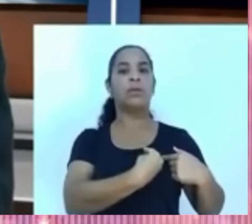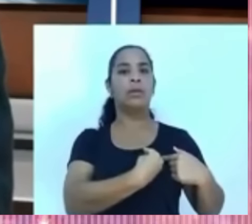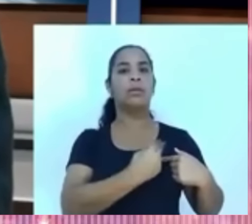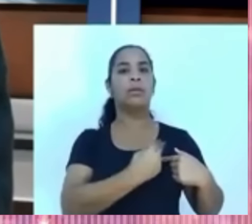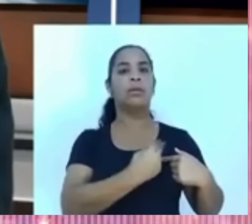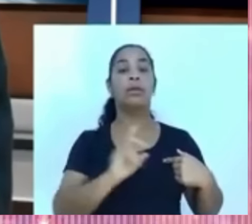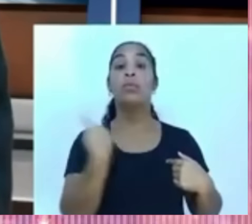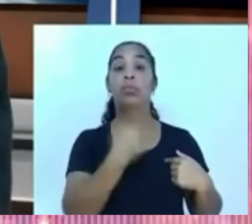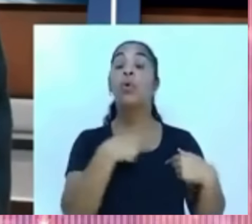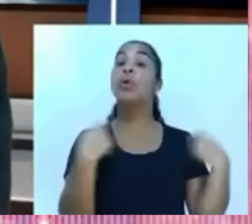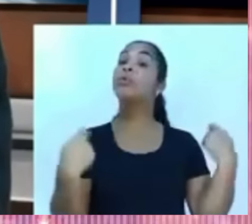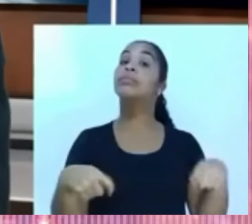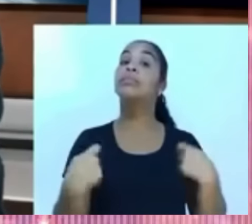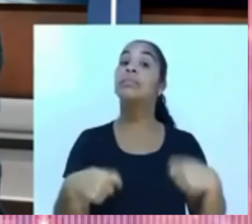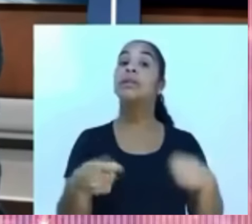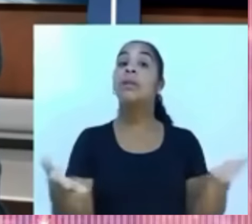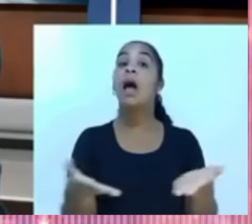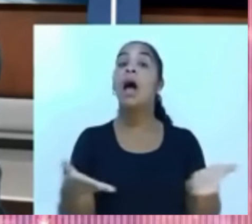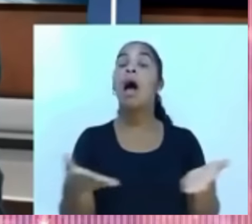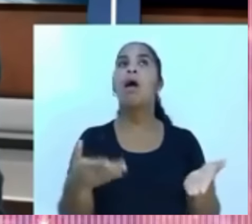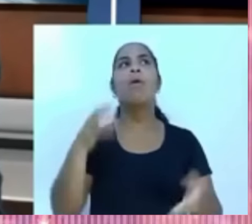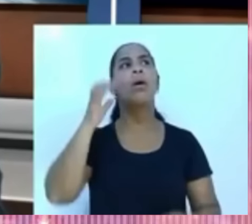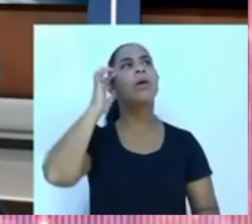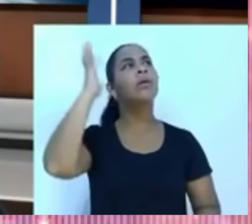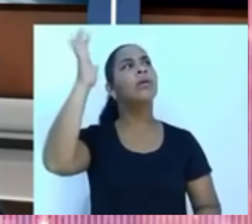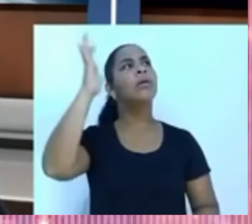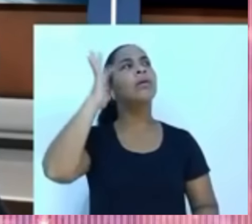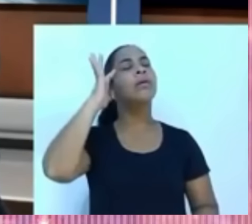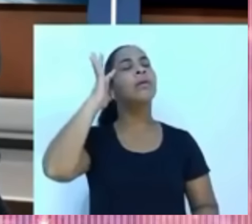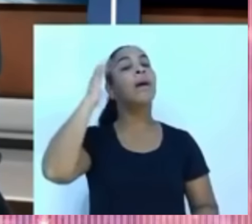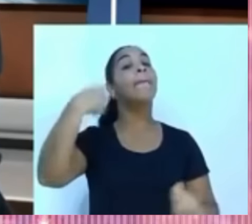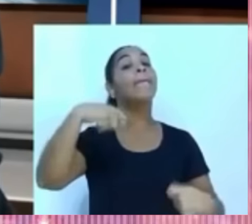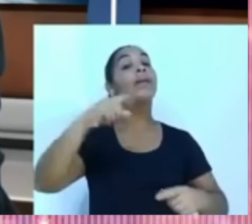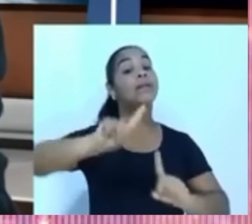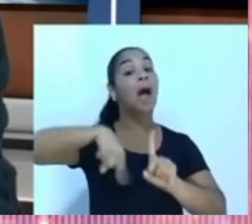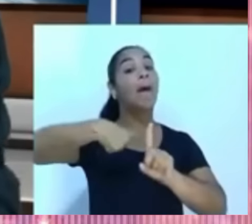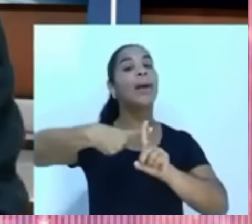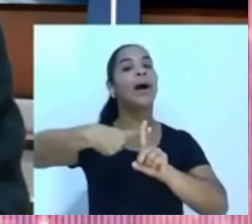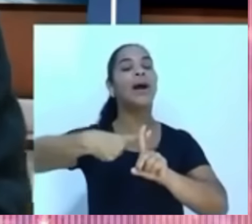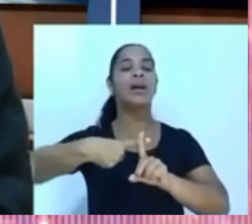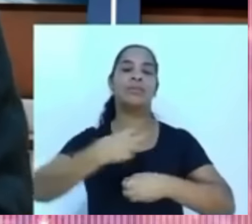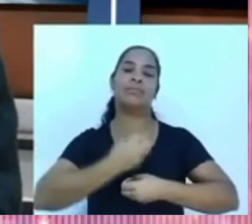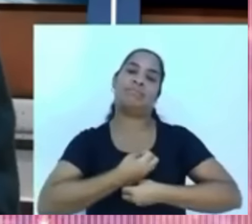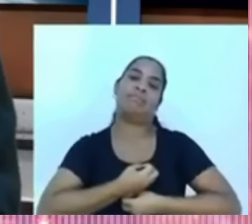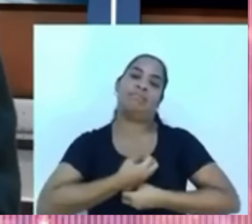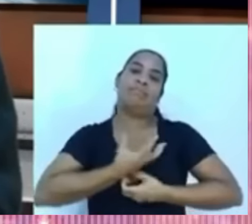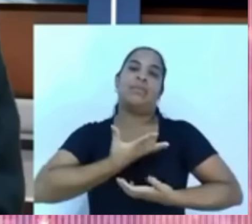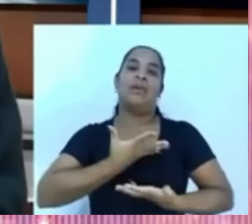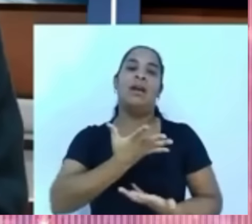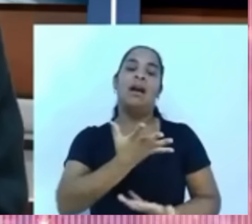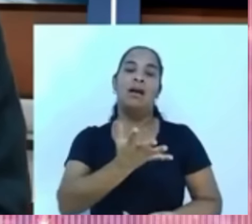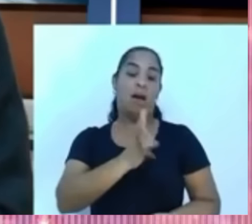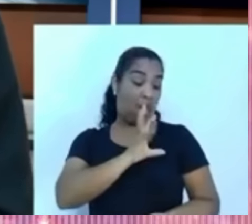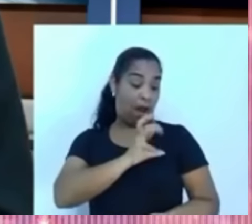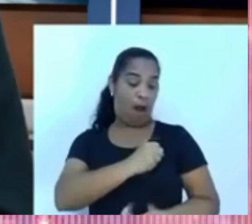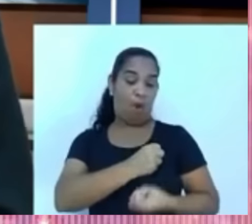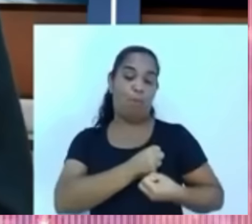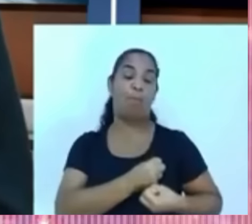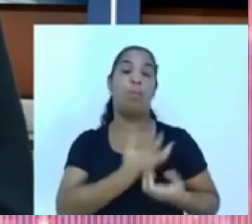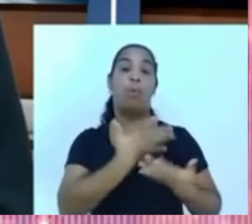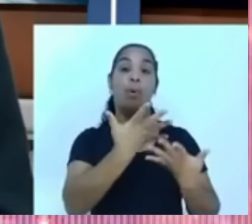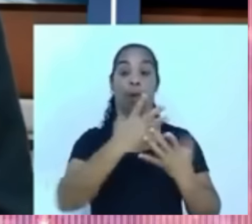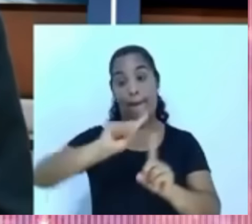necessitar nesta razão do sentimento profundo do amor para que essa F